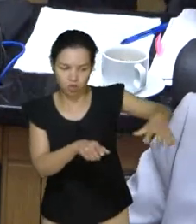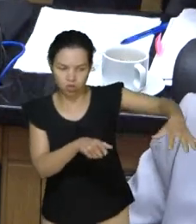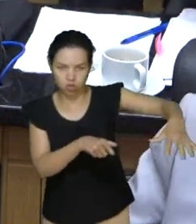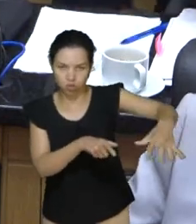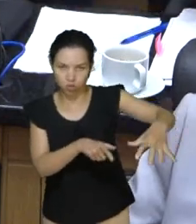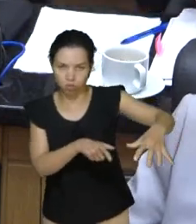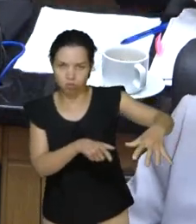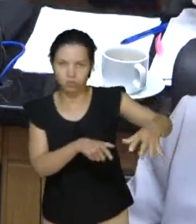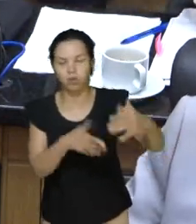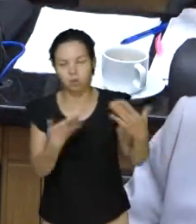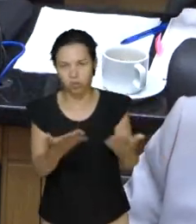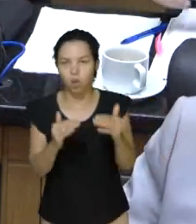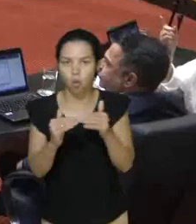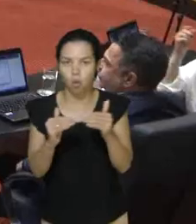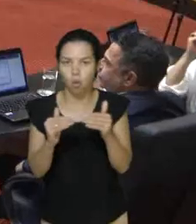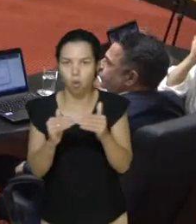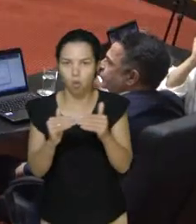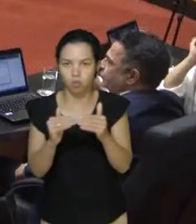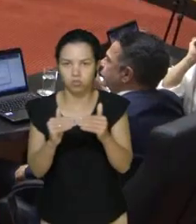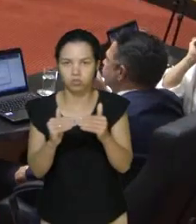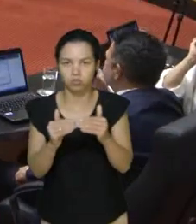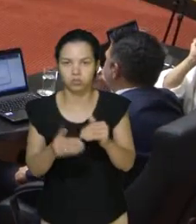parcial.